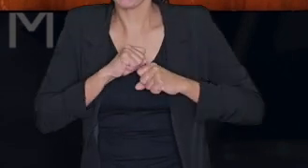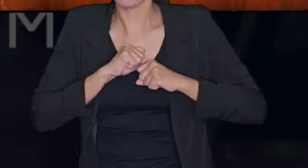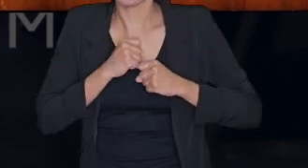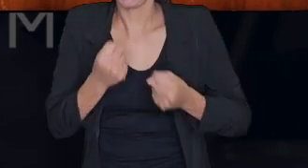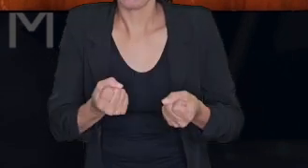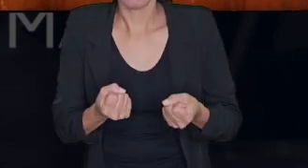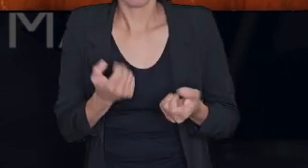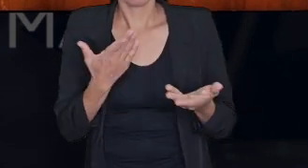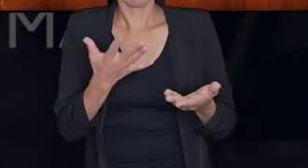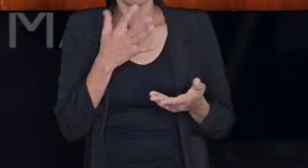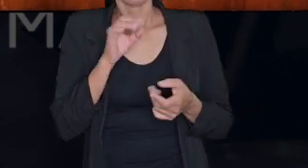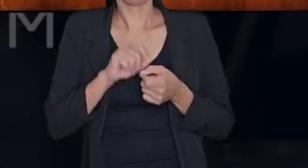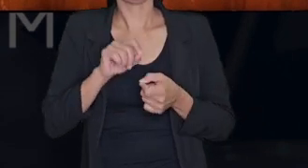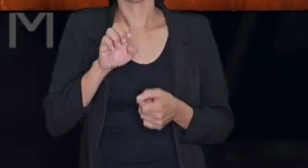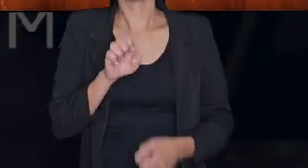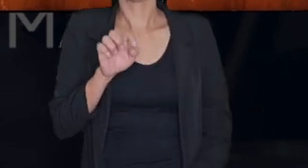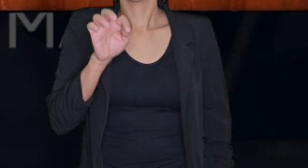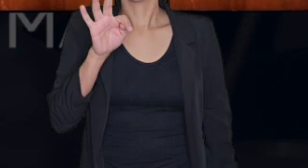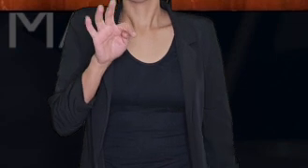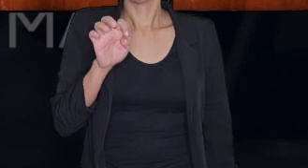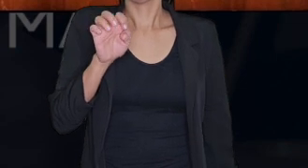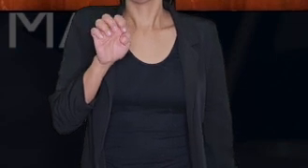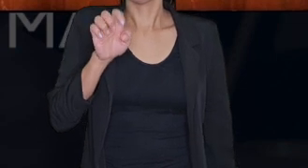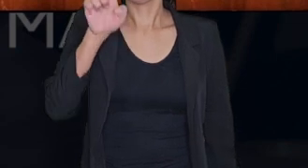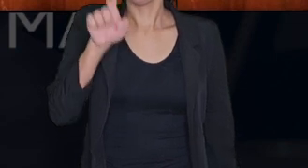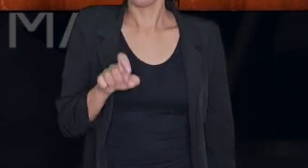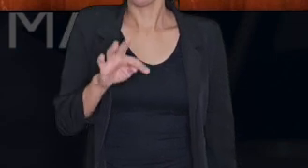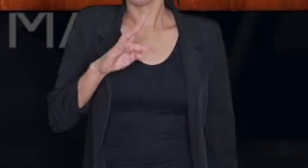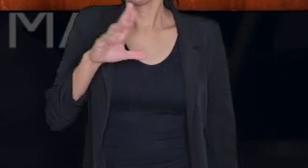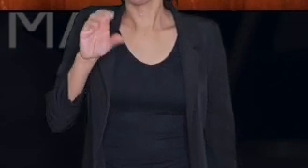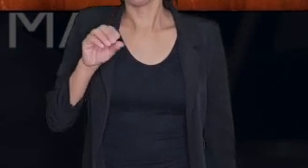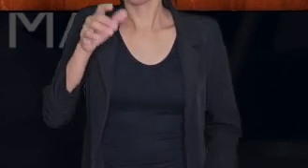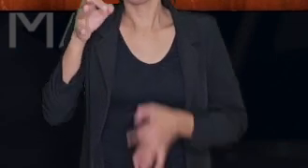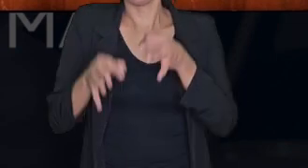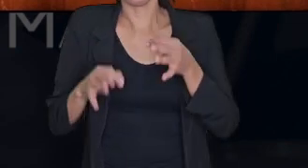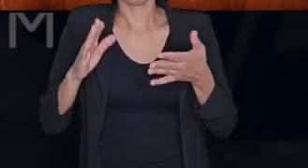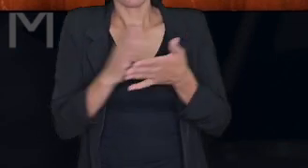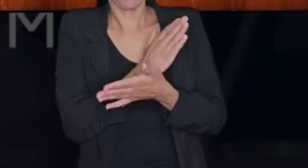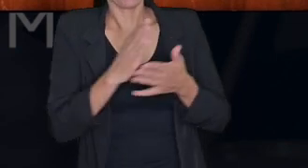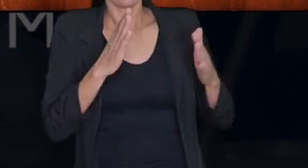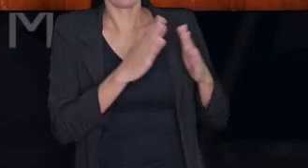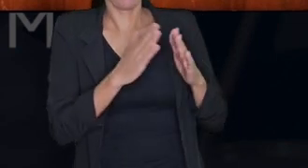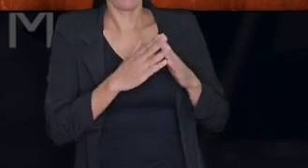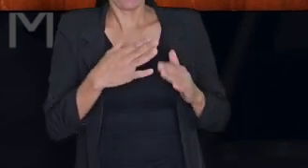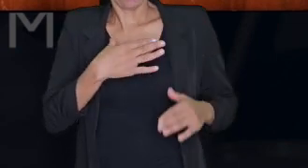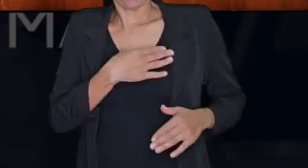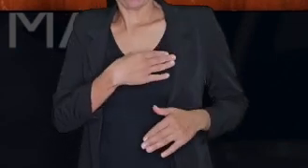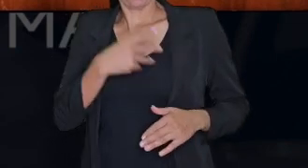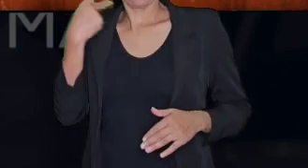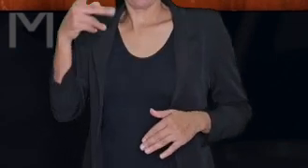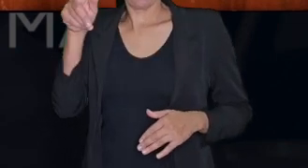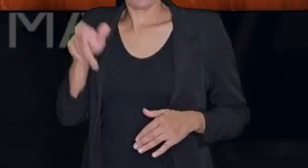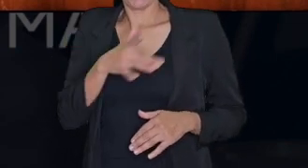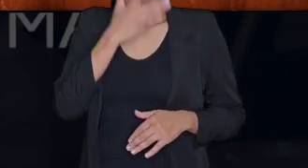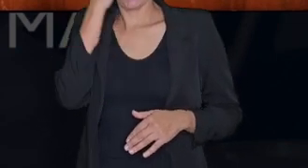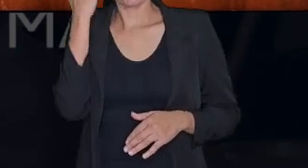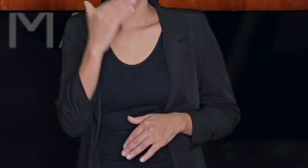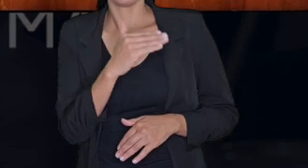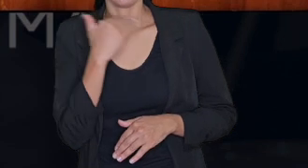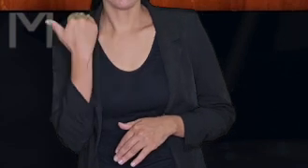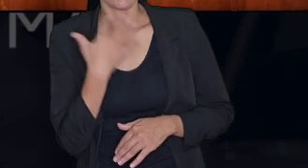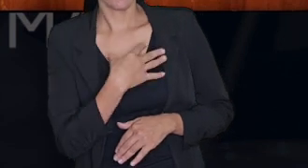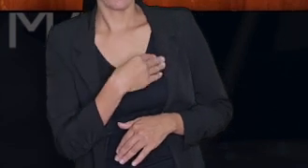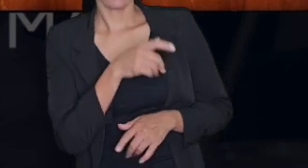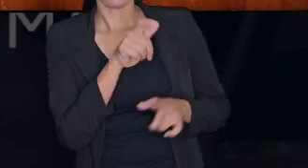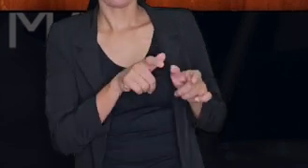apresentar, precisa provar o esforço comum. Mas olha que chique fazendo um extrajudicial. Para alguns imóveis, herdeiros, os